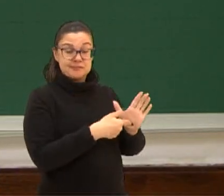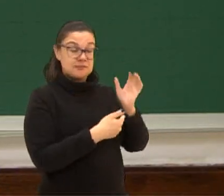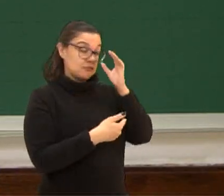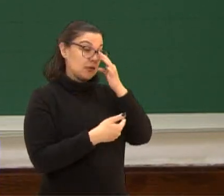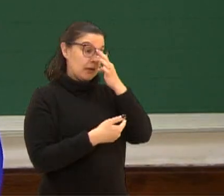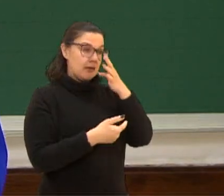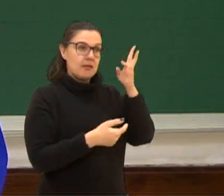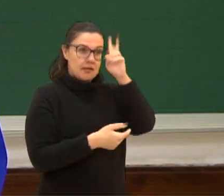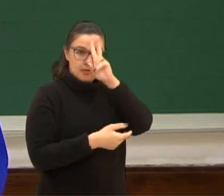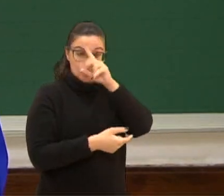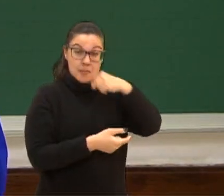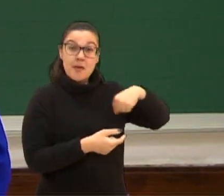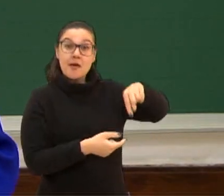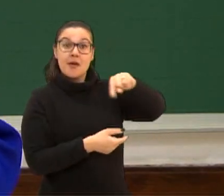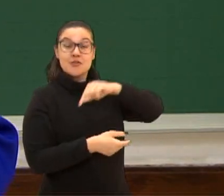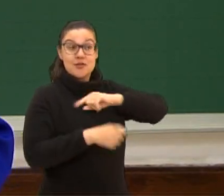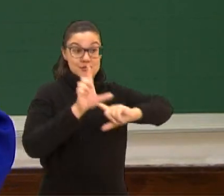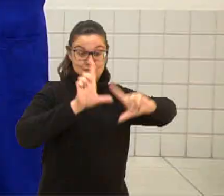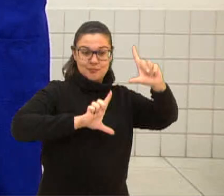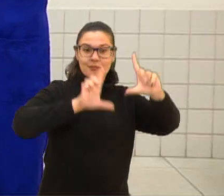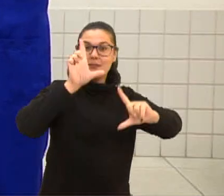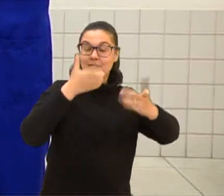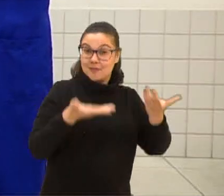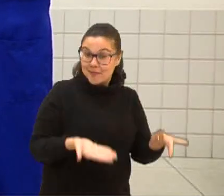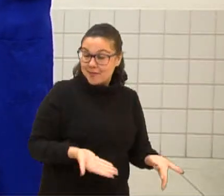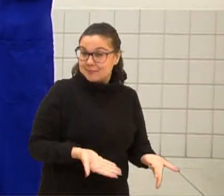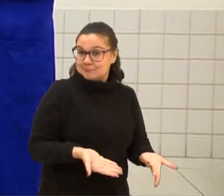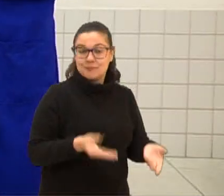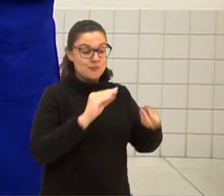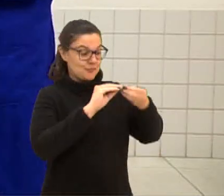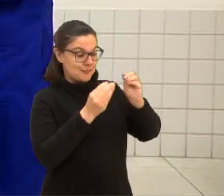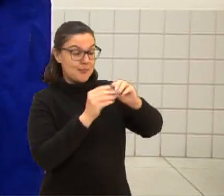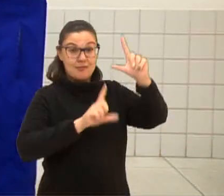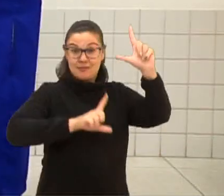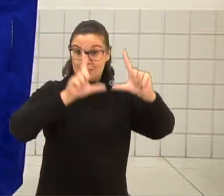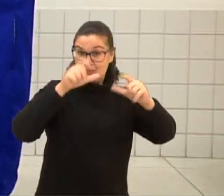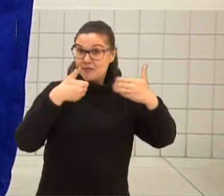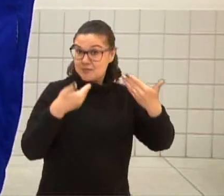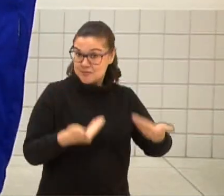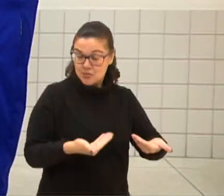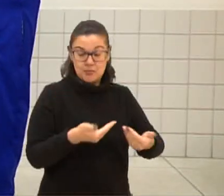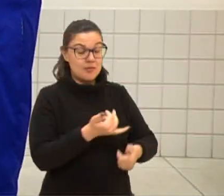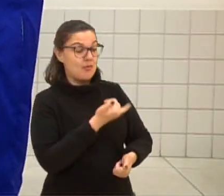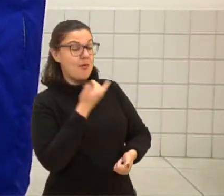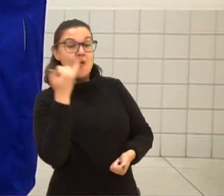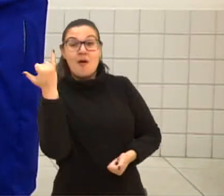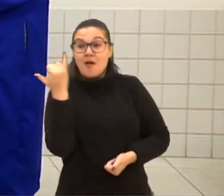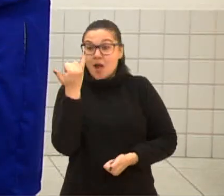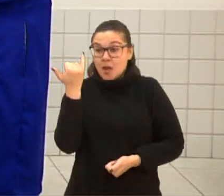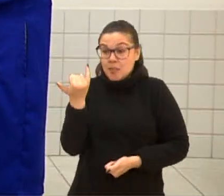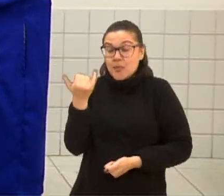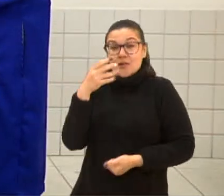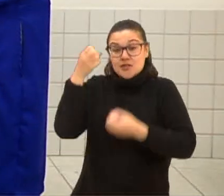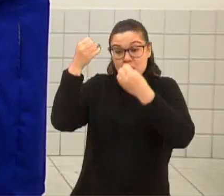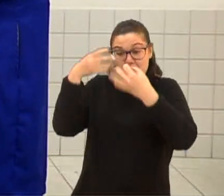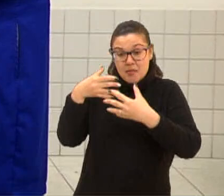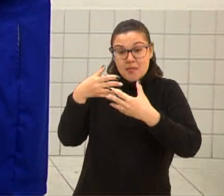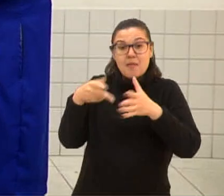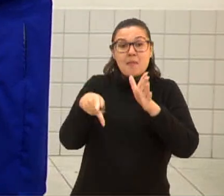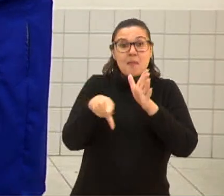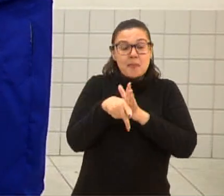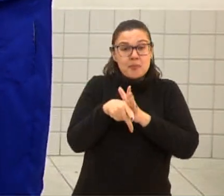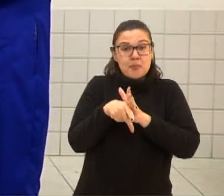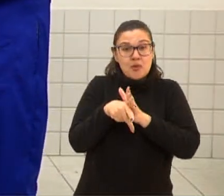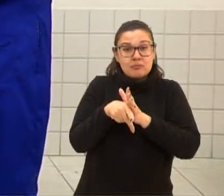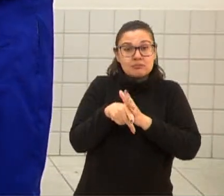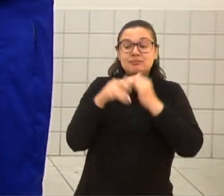lembra nossas, né, novelas da televisão, As telenovelas. Aham. Então é importante ressaltar que a origem vem de novelas que são da